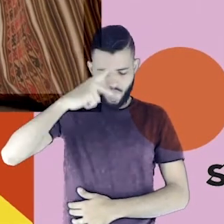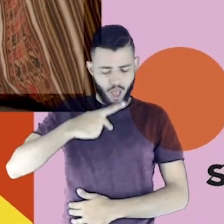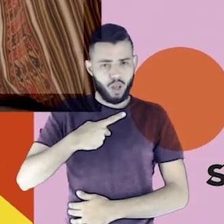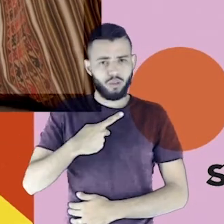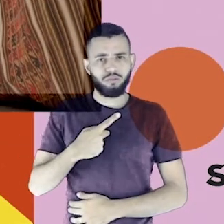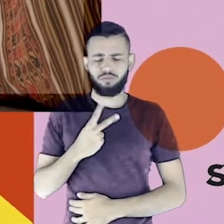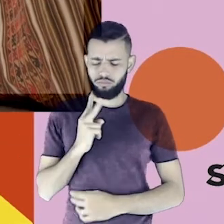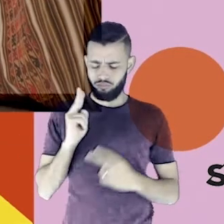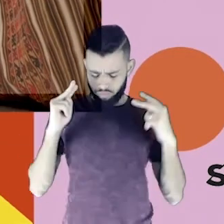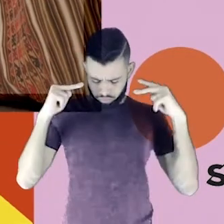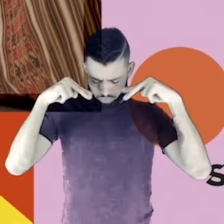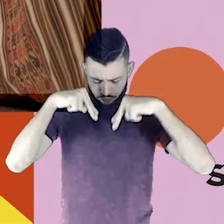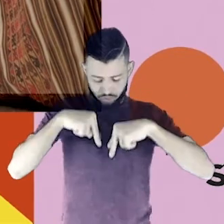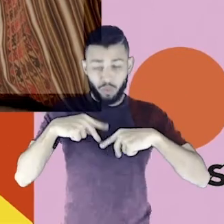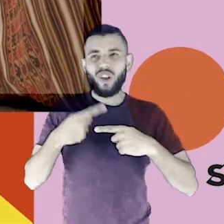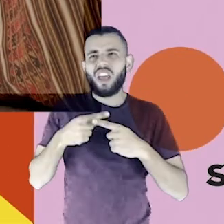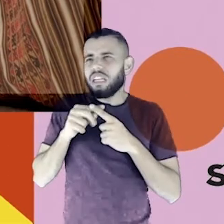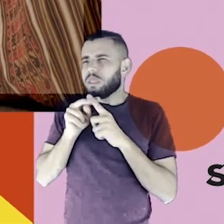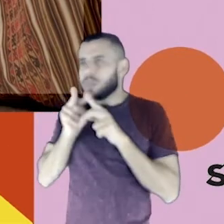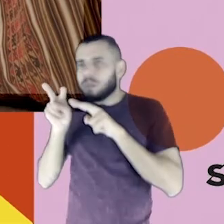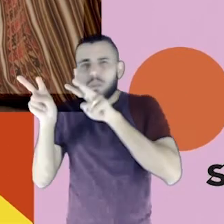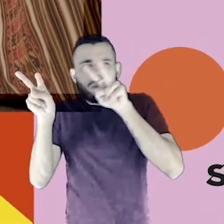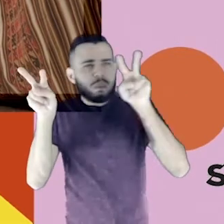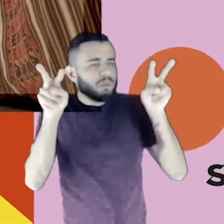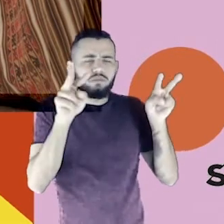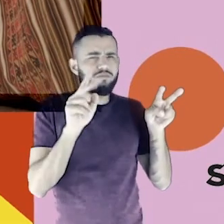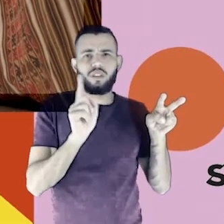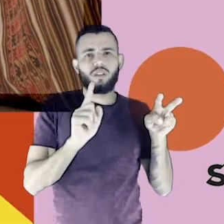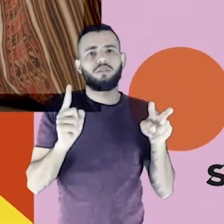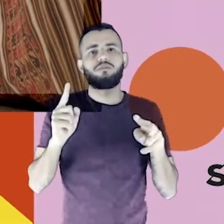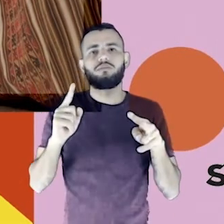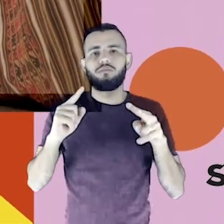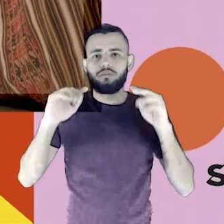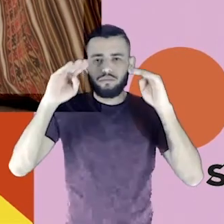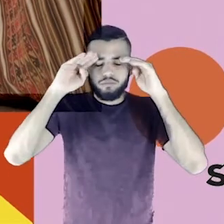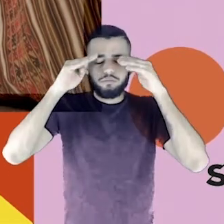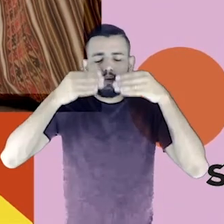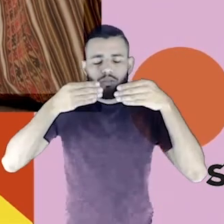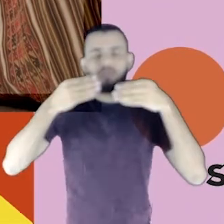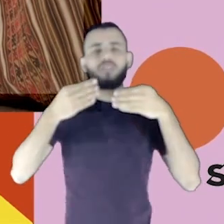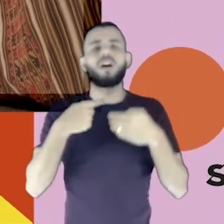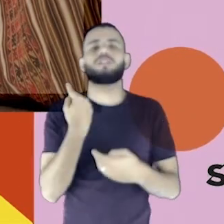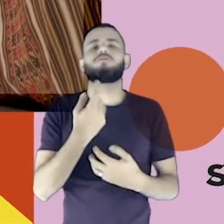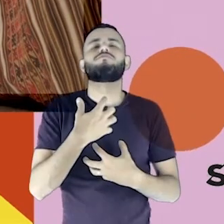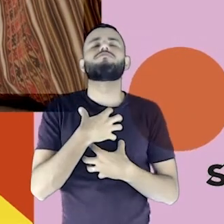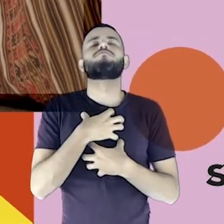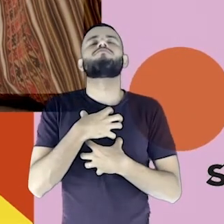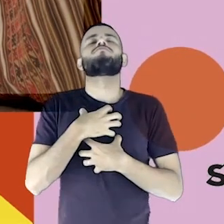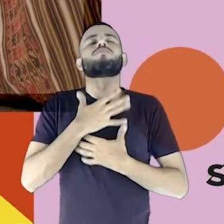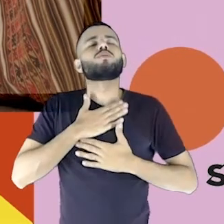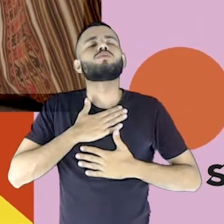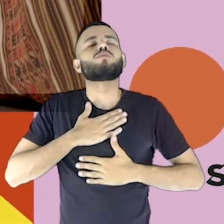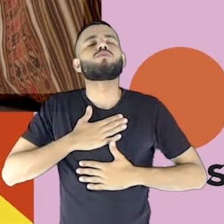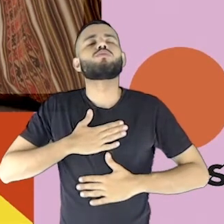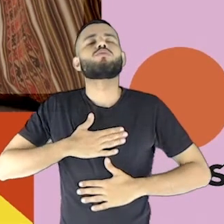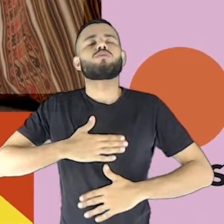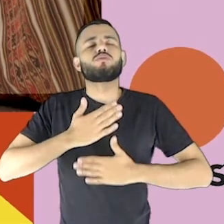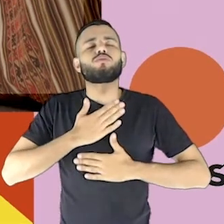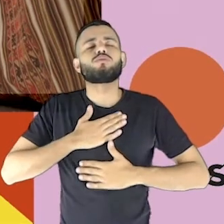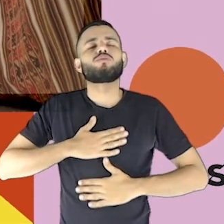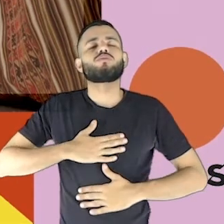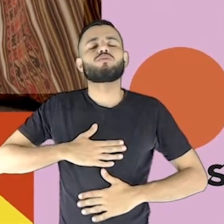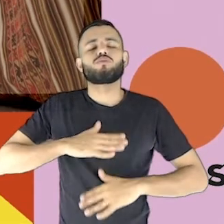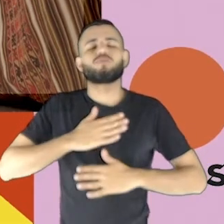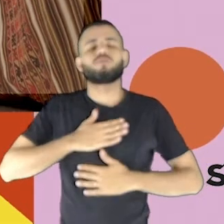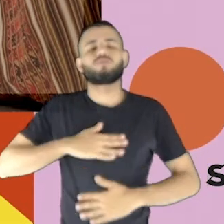aberto, concentrado em tudo à nossa volta. A partir de agora, apura. Entre em contato com o teu olhar interno. Cria esse limite